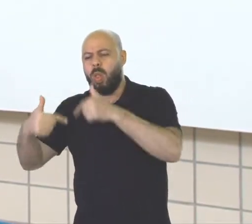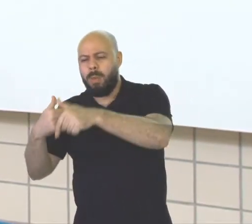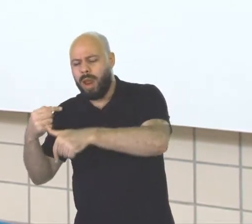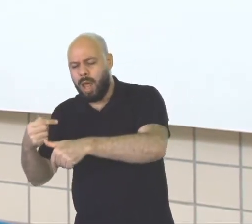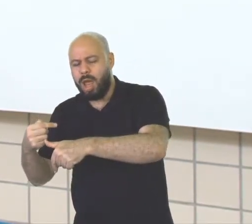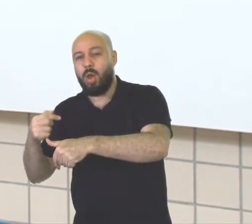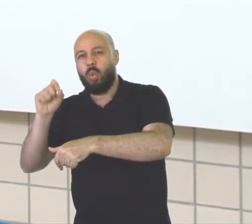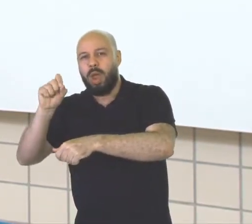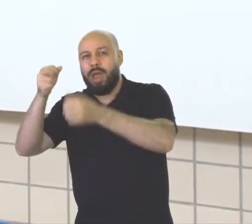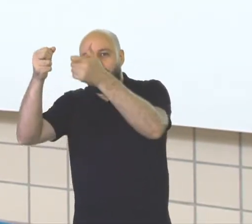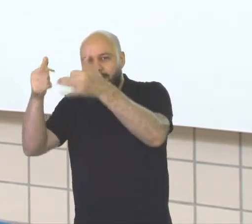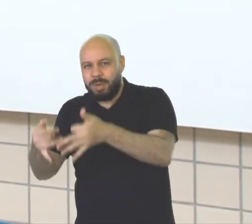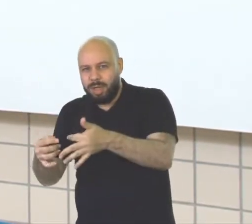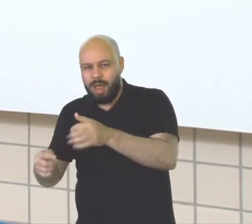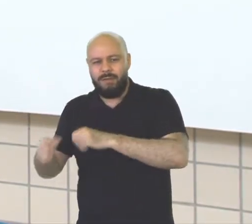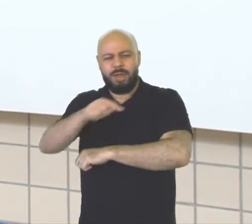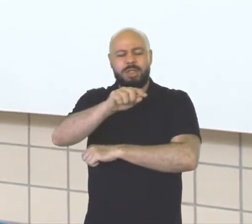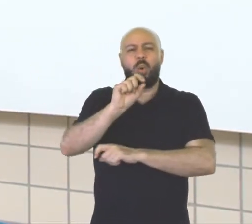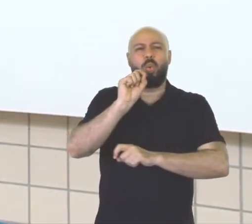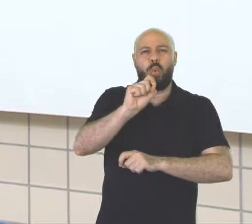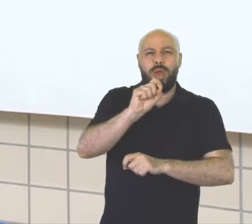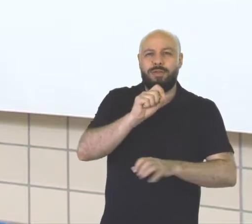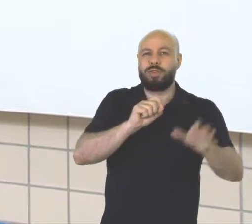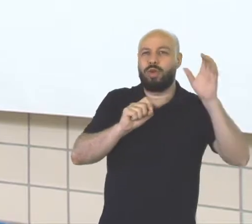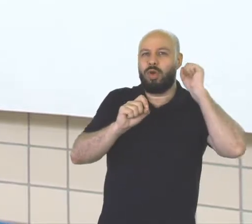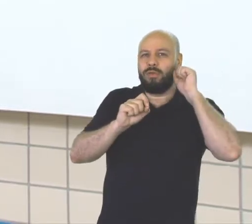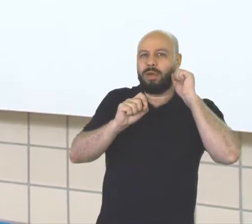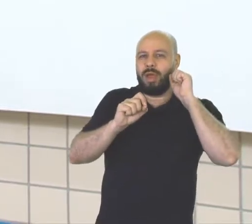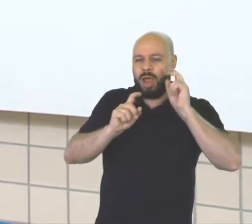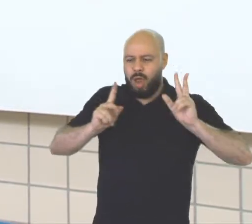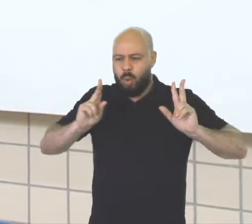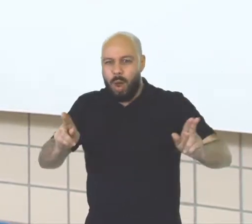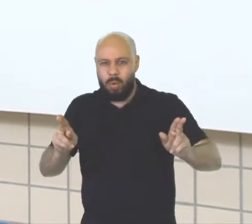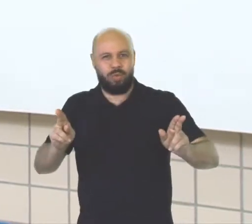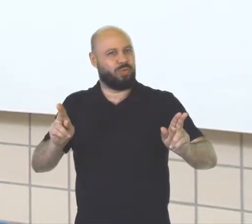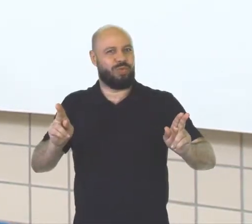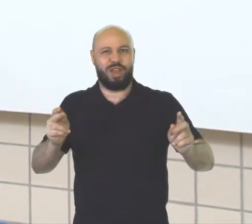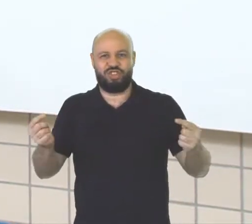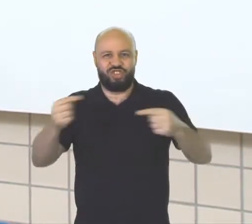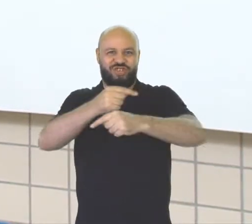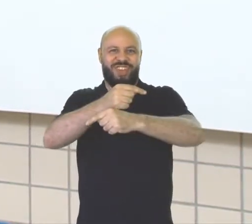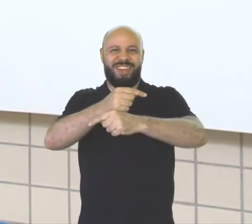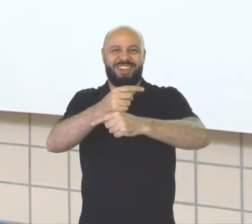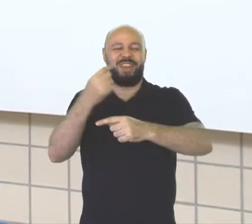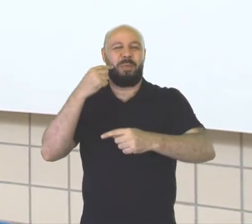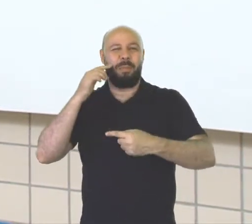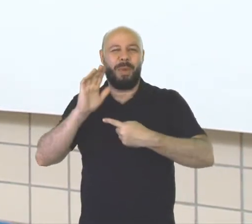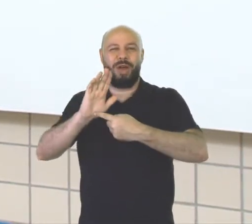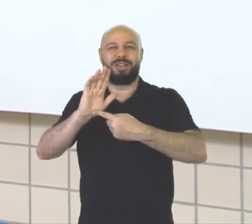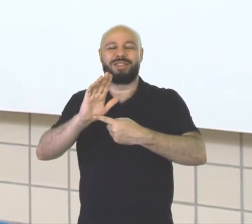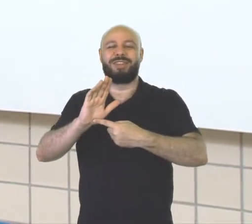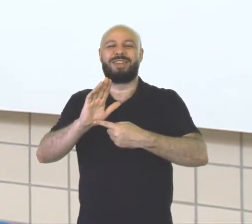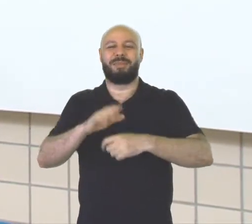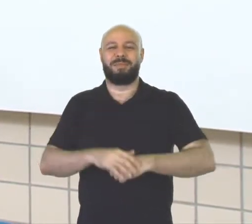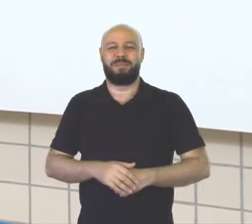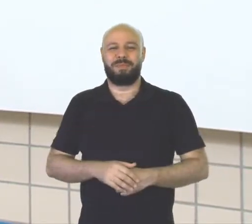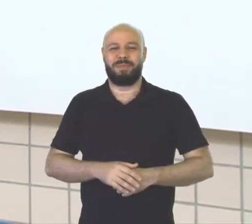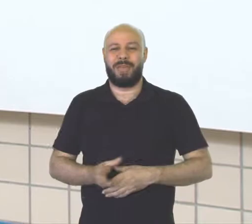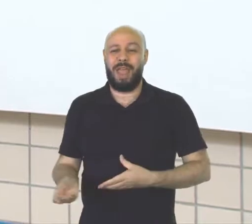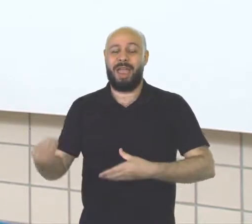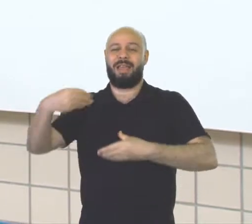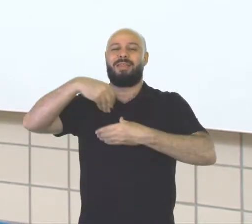eu explico, você me escuta, você me ouve. Então, isso aqui está classificado dentro